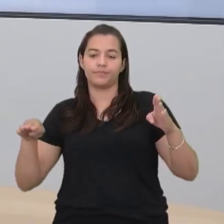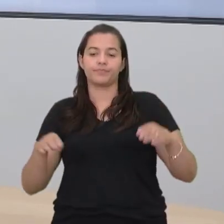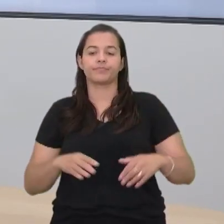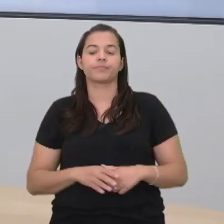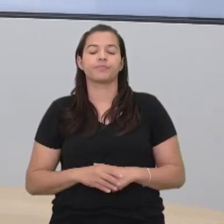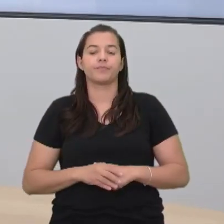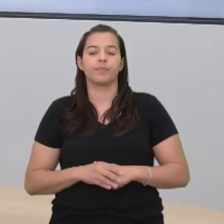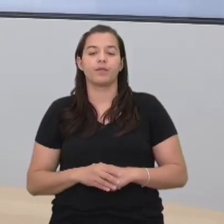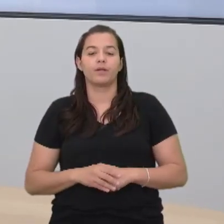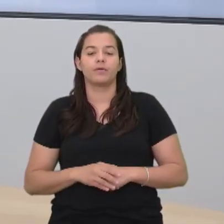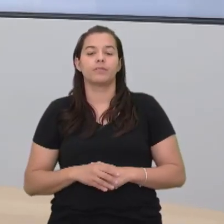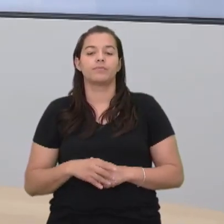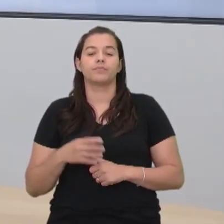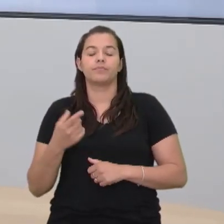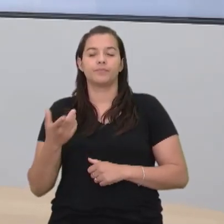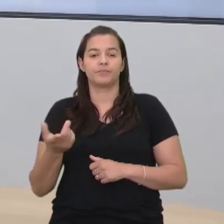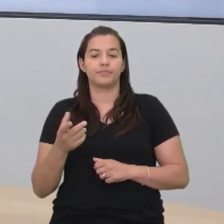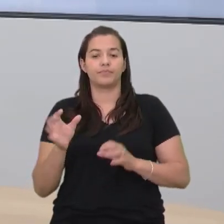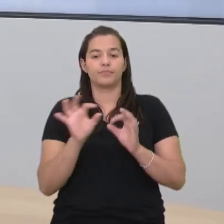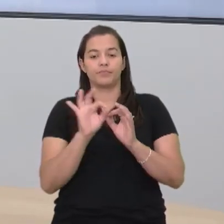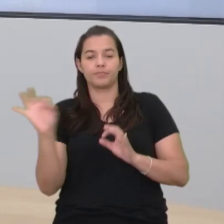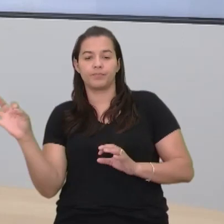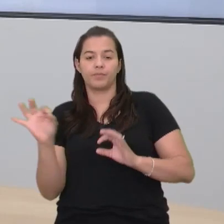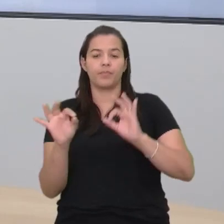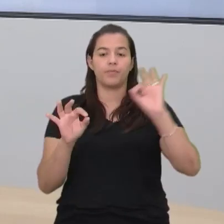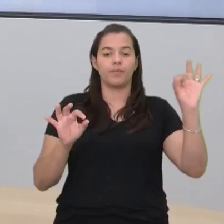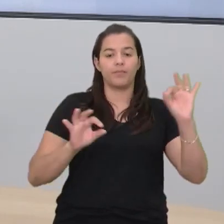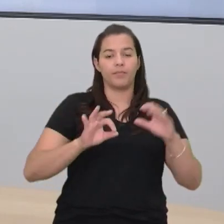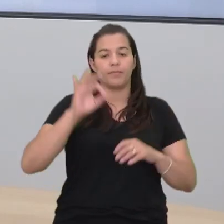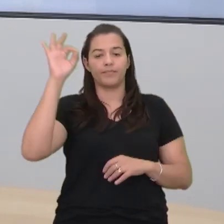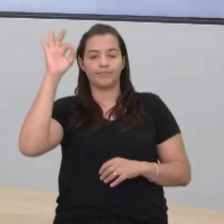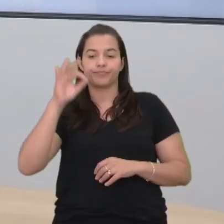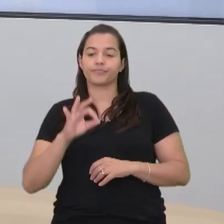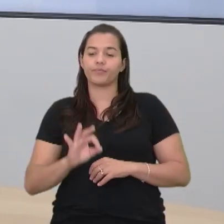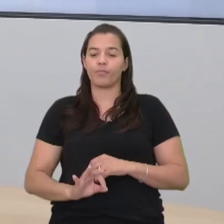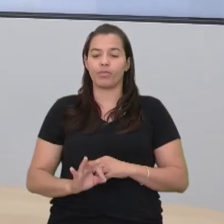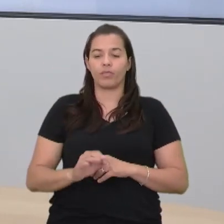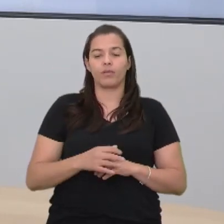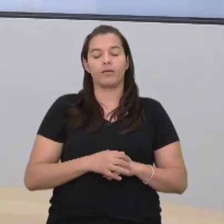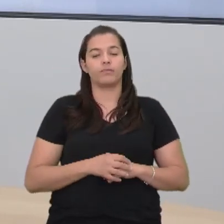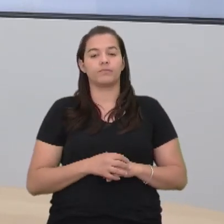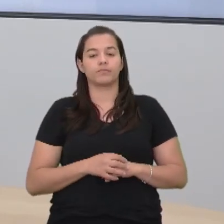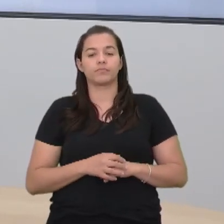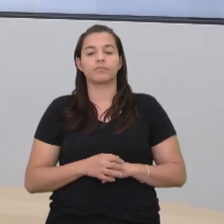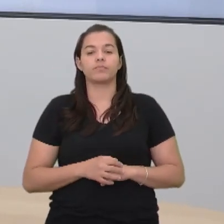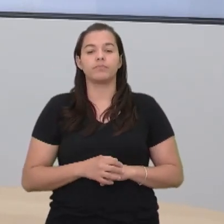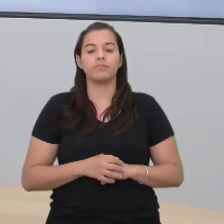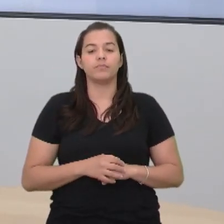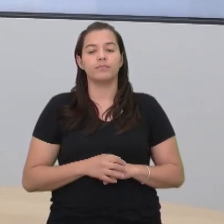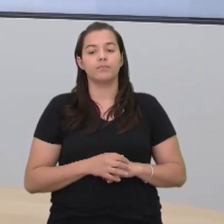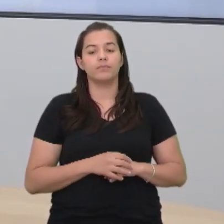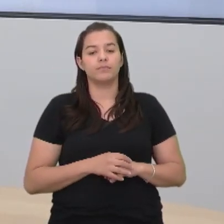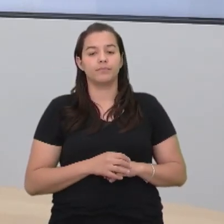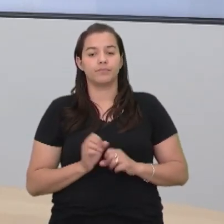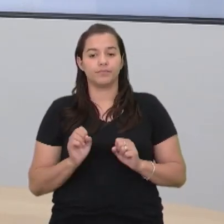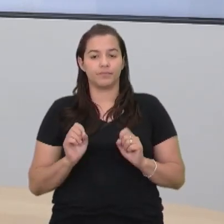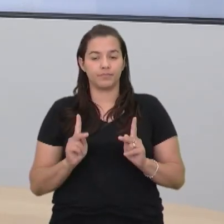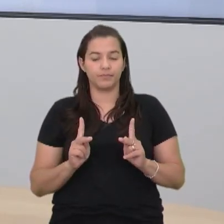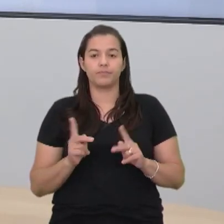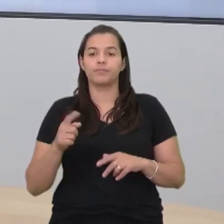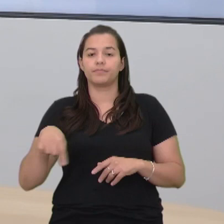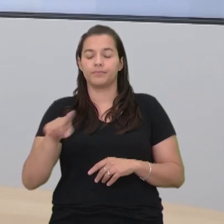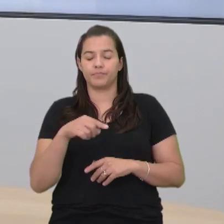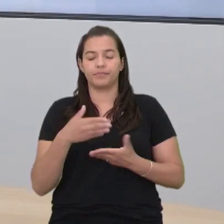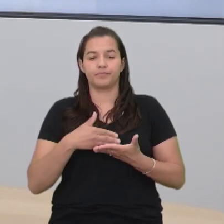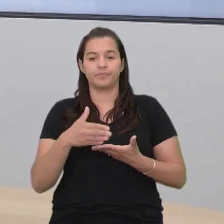comandos aí, movimente o X, faça alguma coisa com Y. Tem a ver com horizontal, o eixo X, e vertical, o eixo Y, tá bom? Então, vamos lá,